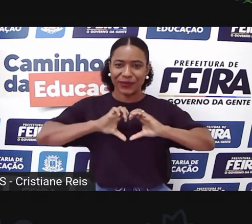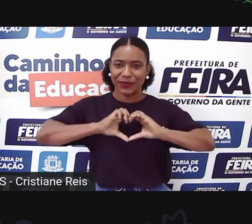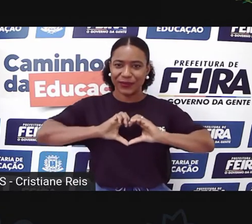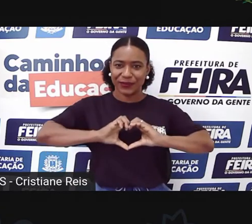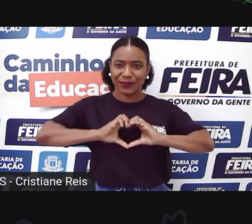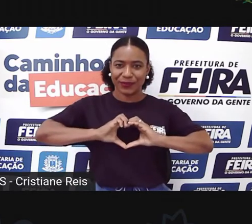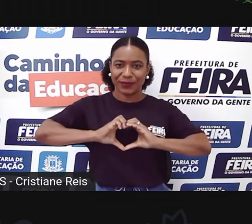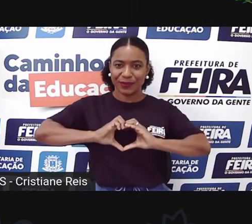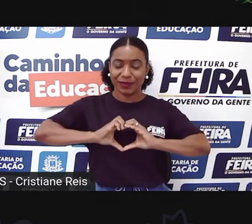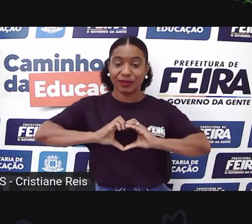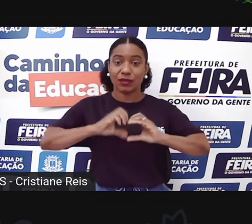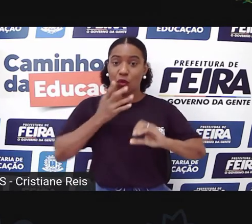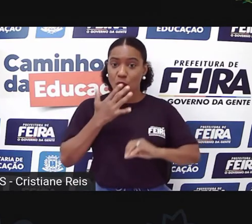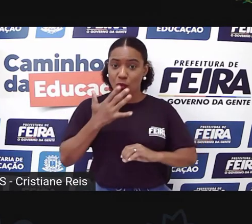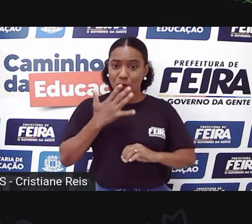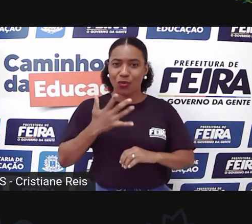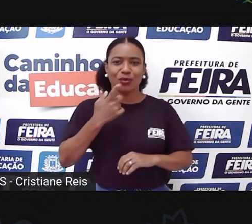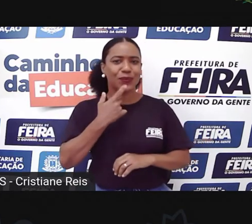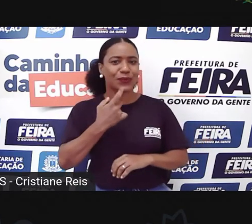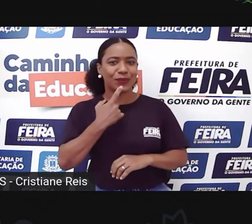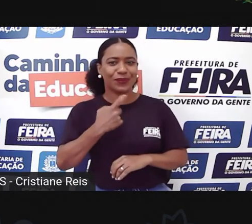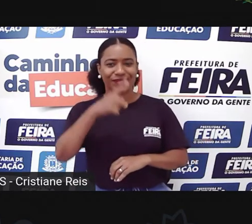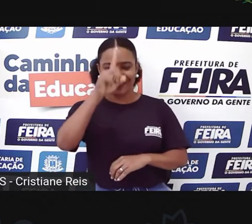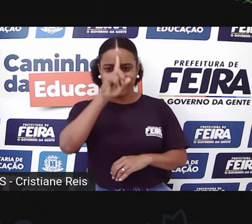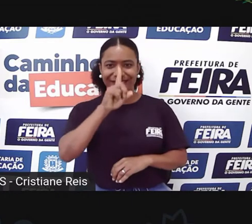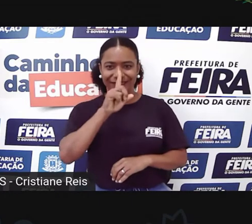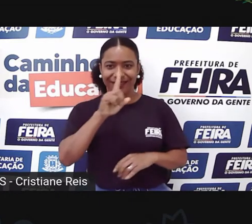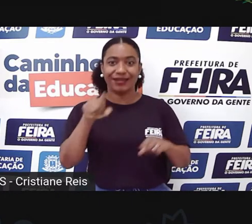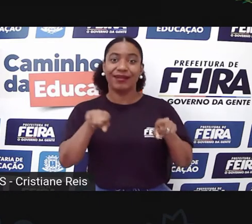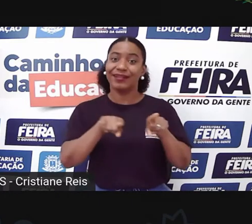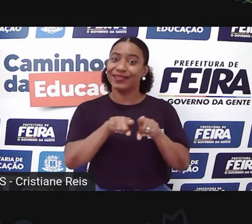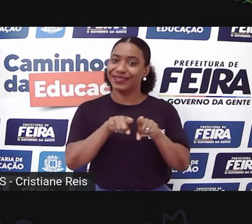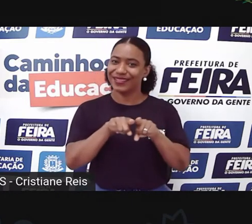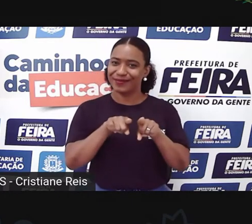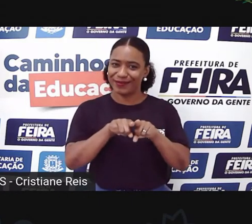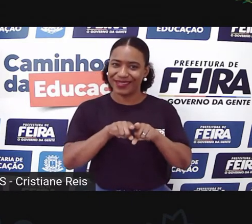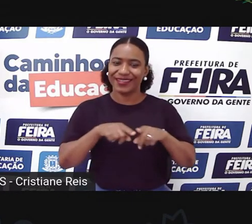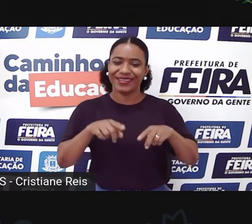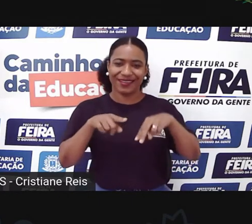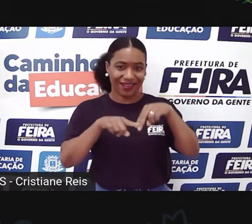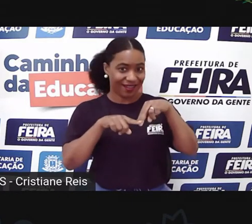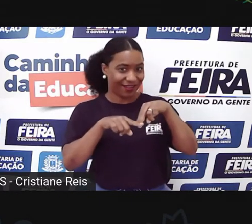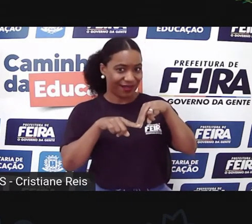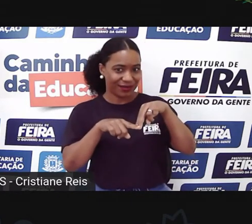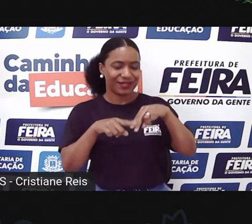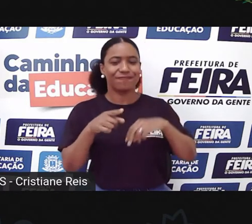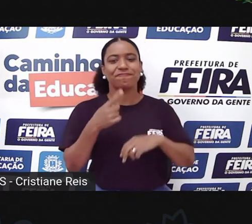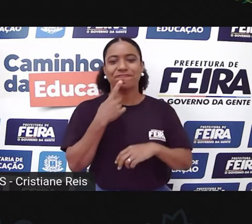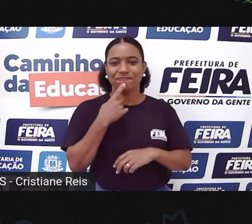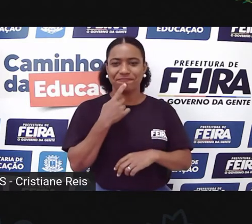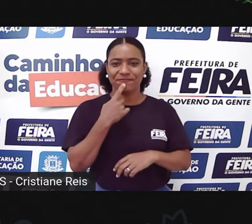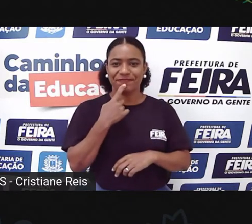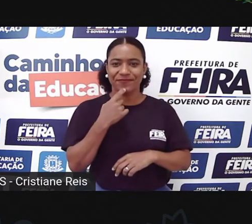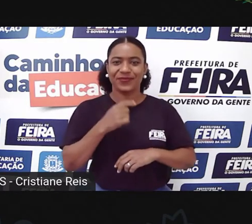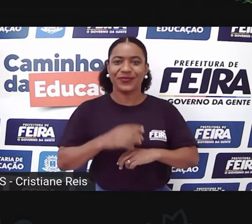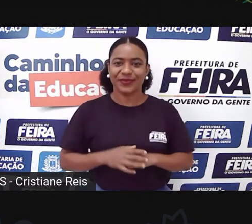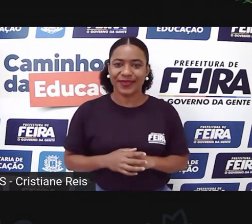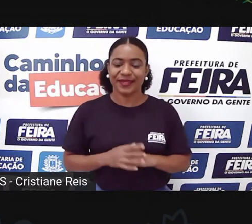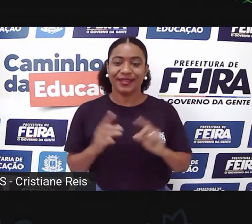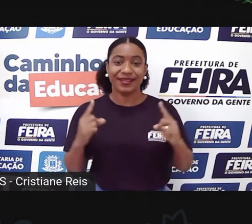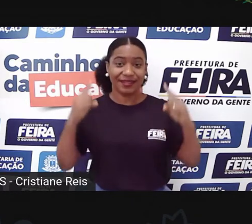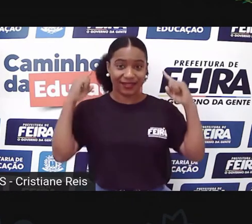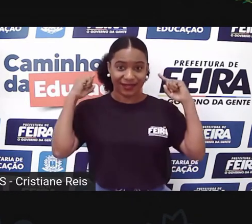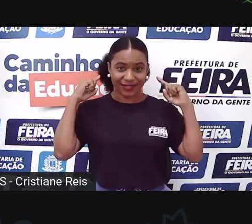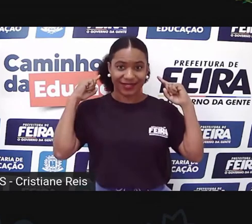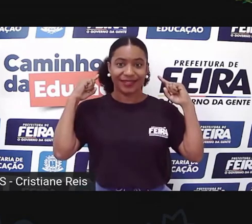imagem de cor vermelha e amarela, e estou também usando calças vermelhas. Na parte de trás